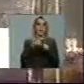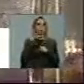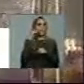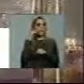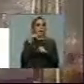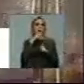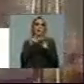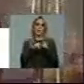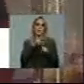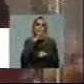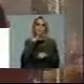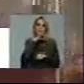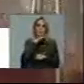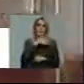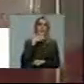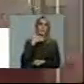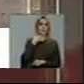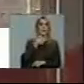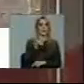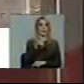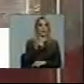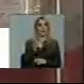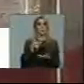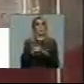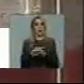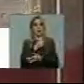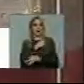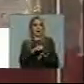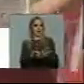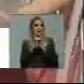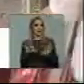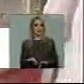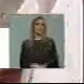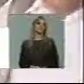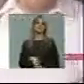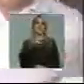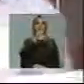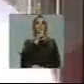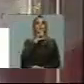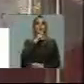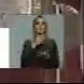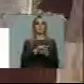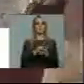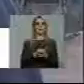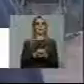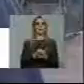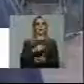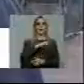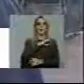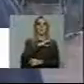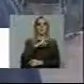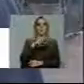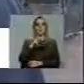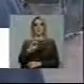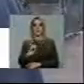com uma família. Contrai um empréstimo para pagar a casa. A região poderá pagar a esses privados ao longo de